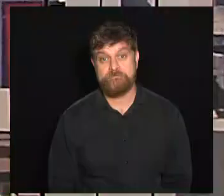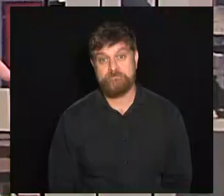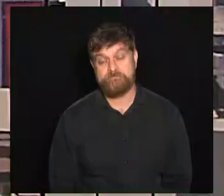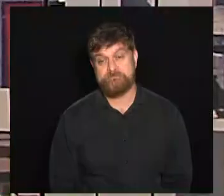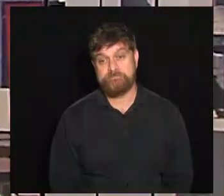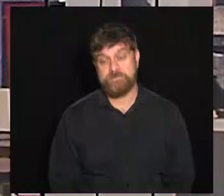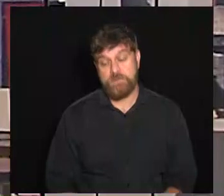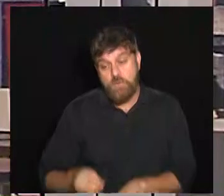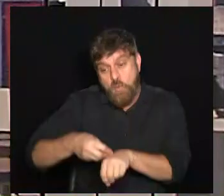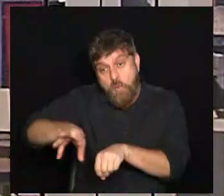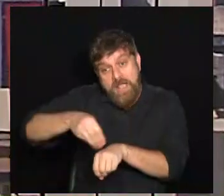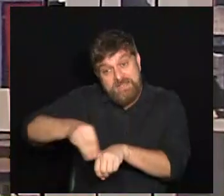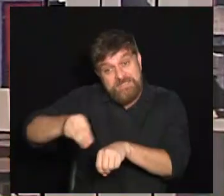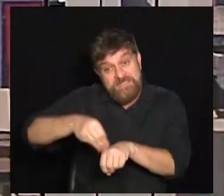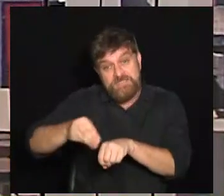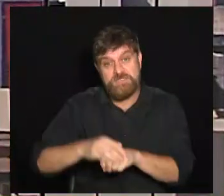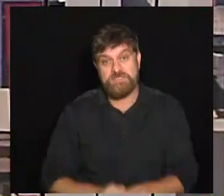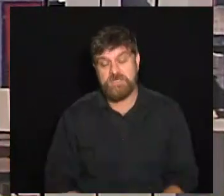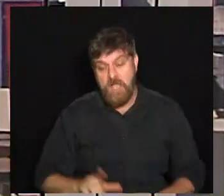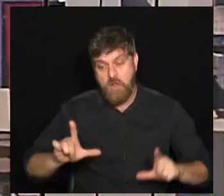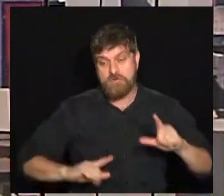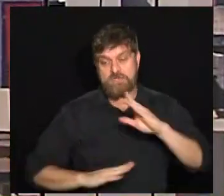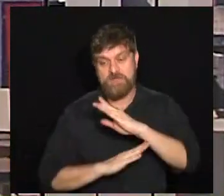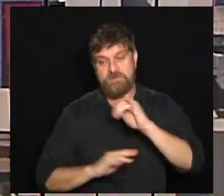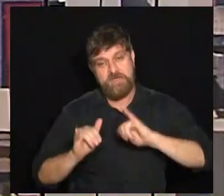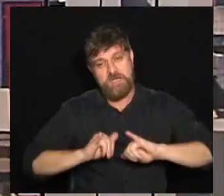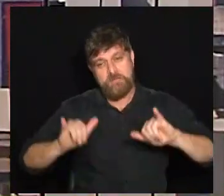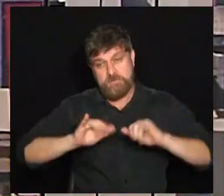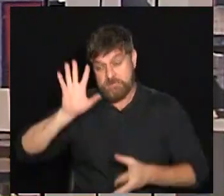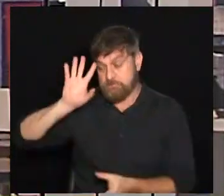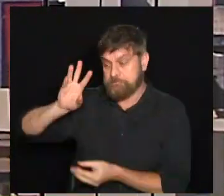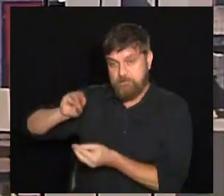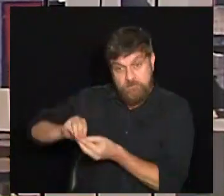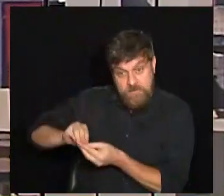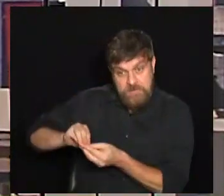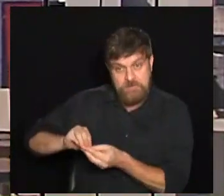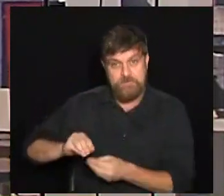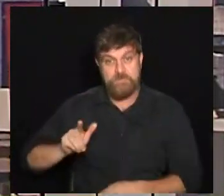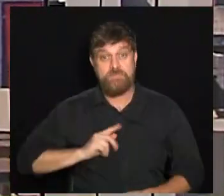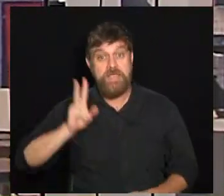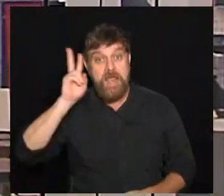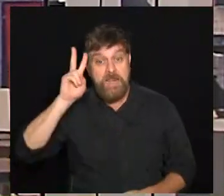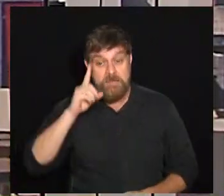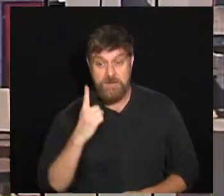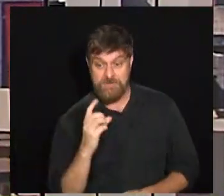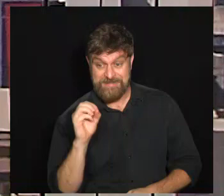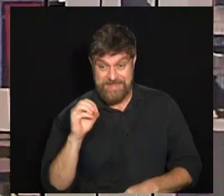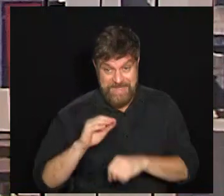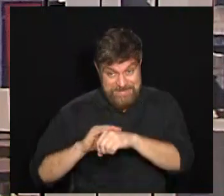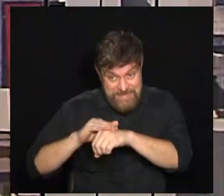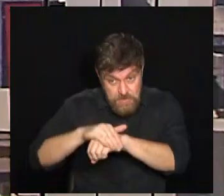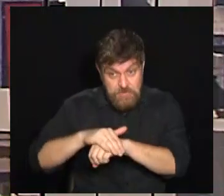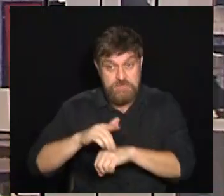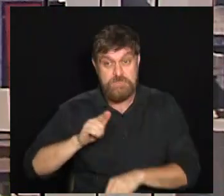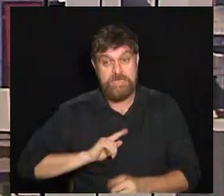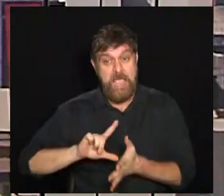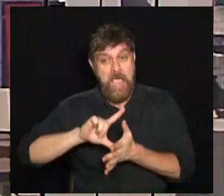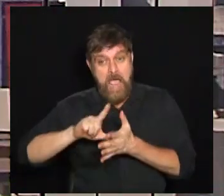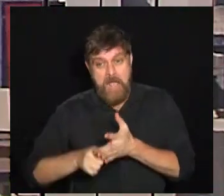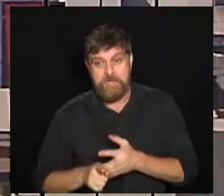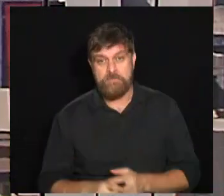E com essas informações, o Jornal Câmara Notícia fica por aqui. Lembrando que às 10 horas da noite, após